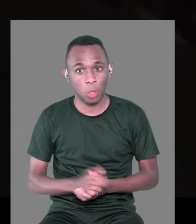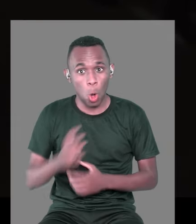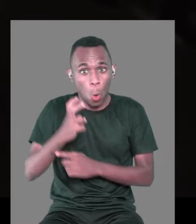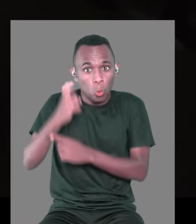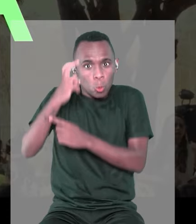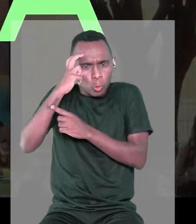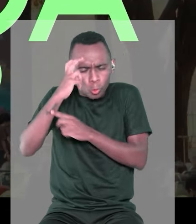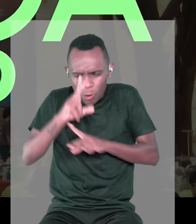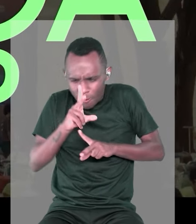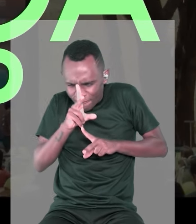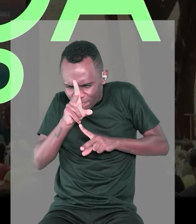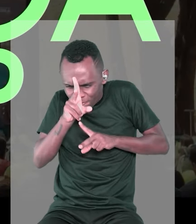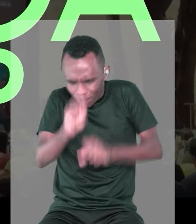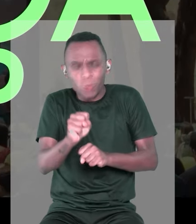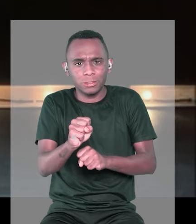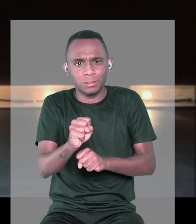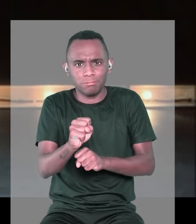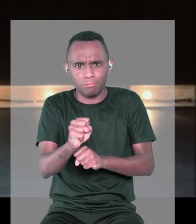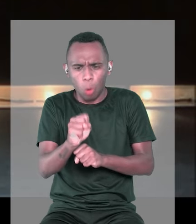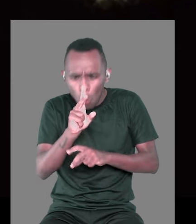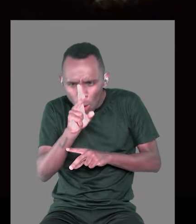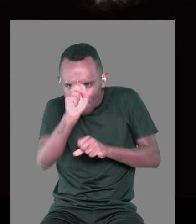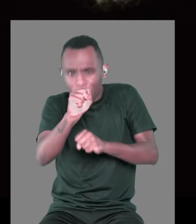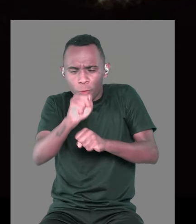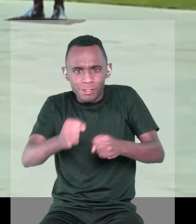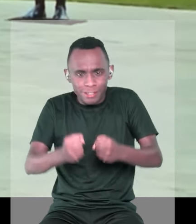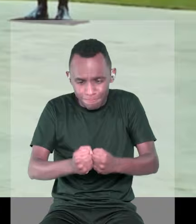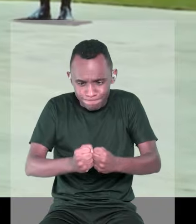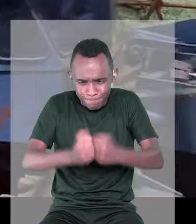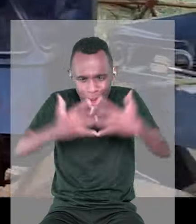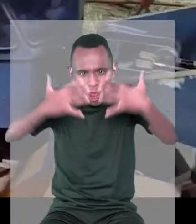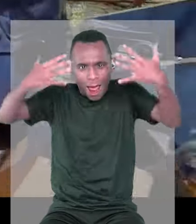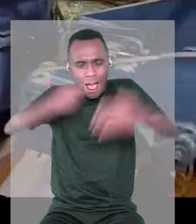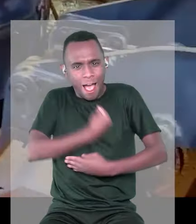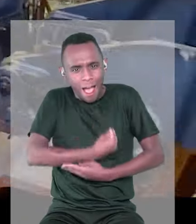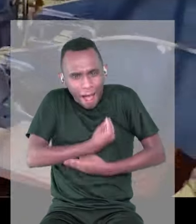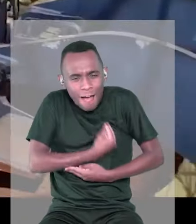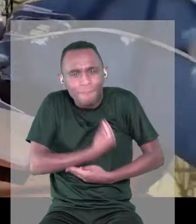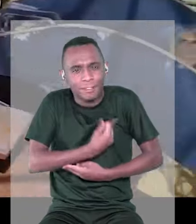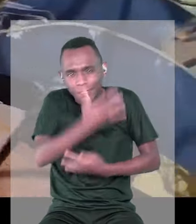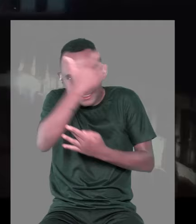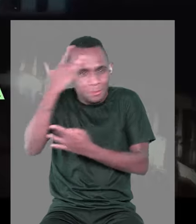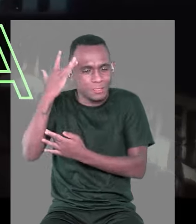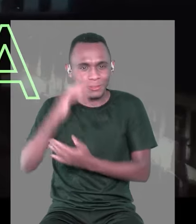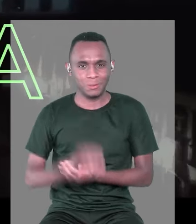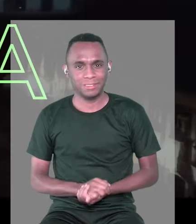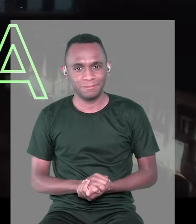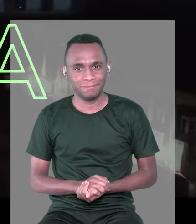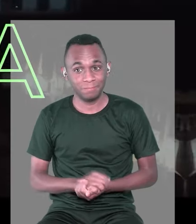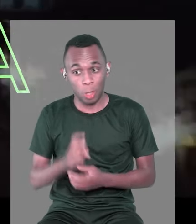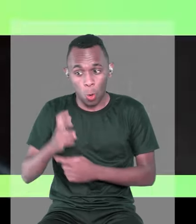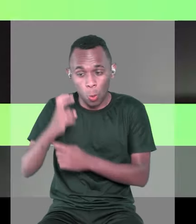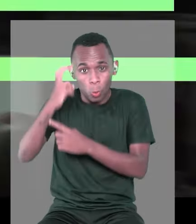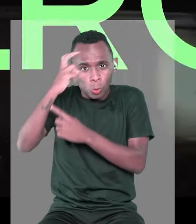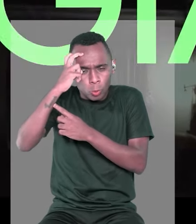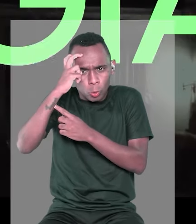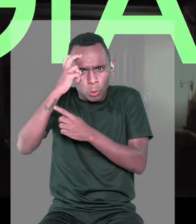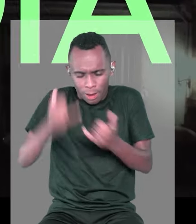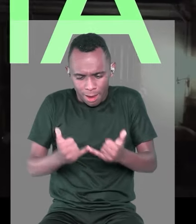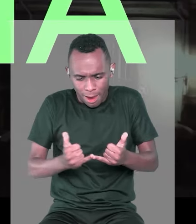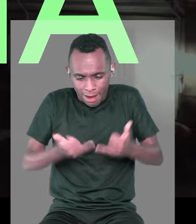a cultura é uma força uma força que ilumina a vida das pessoas a cultura é